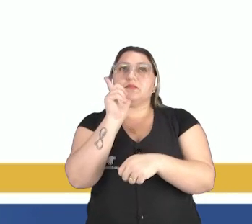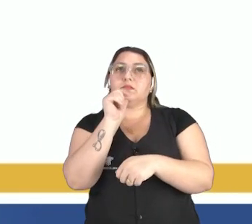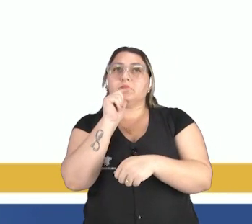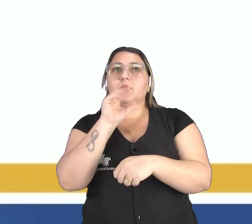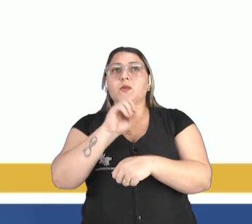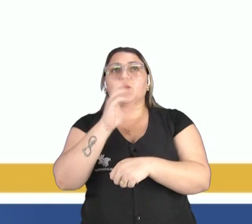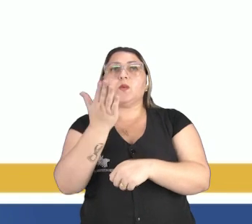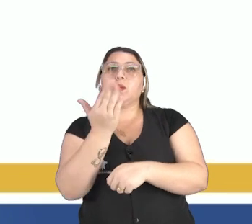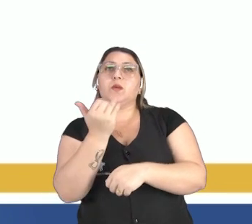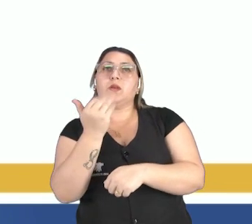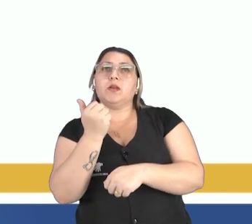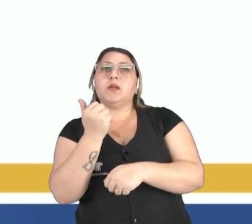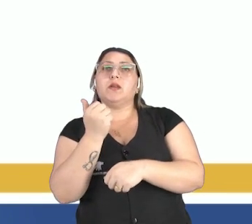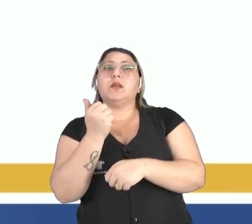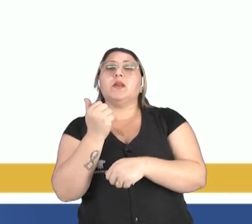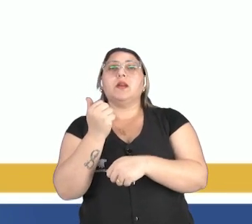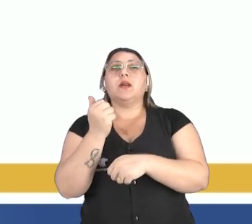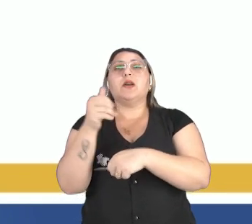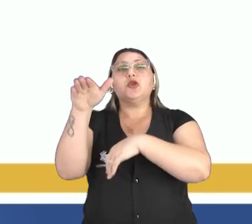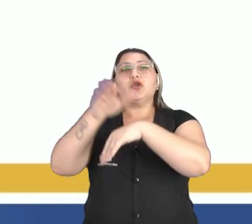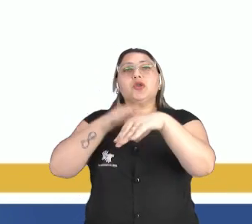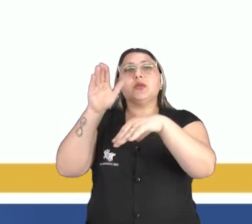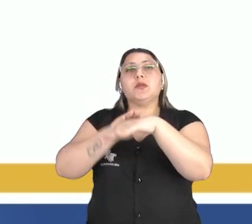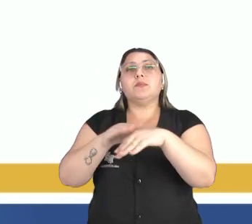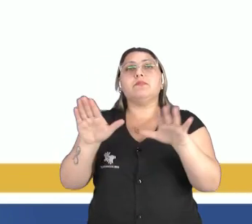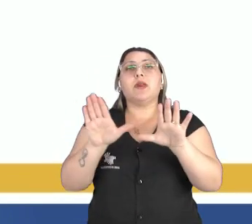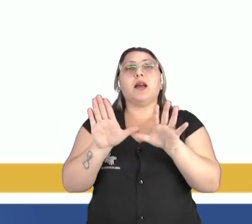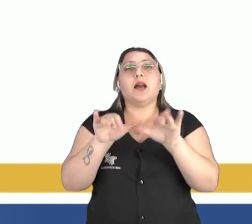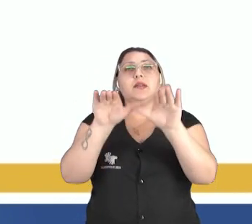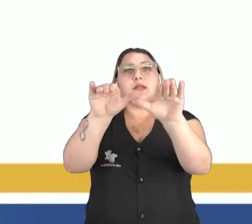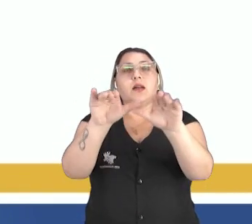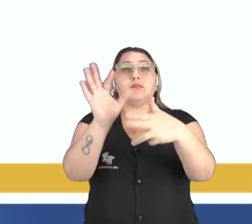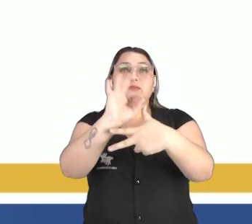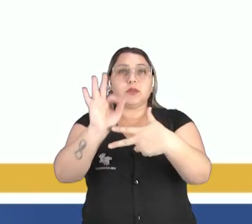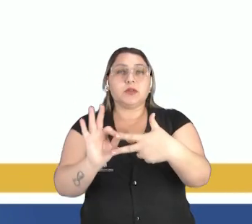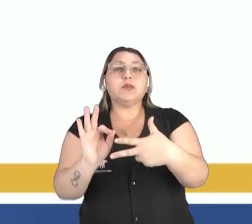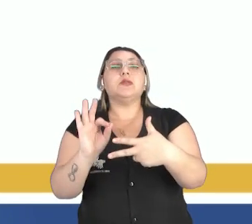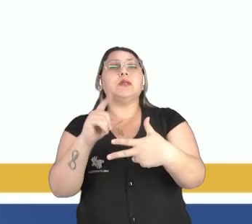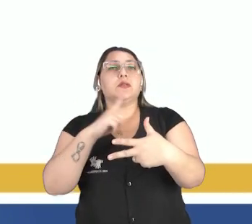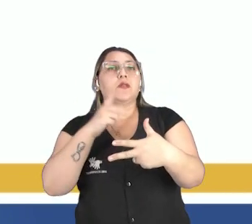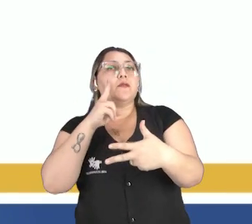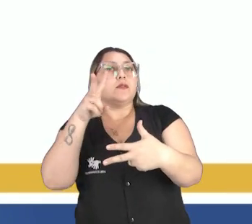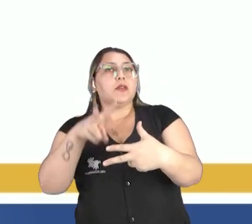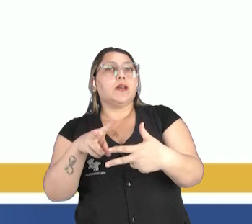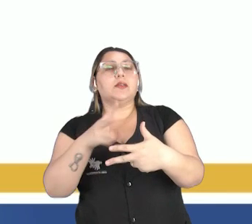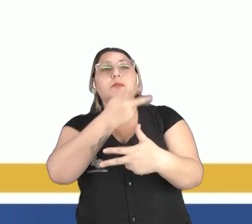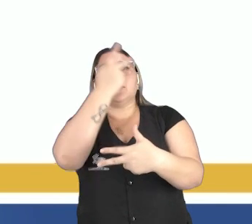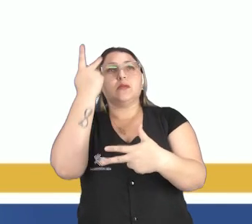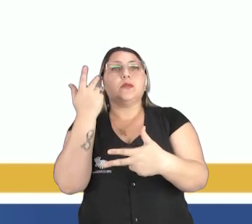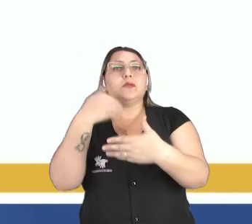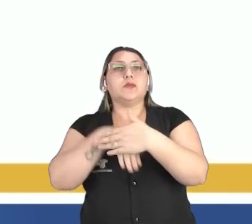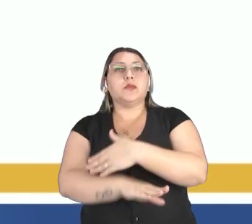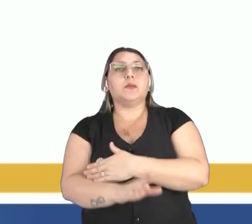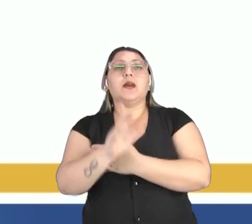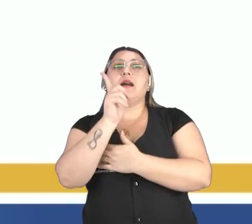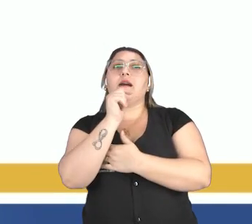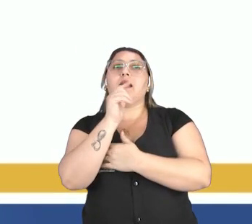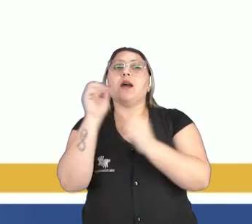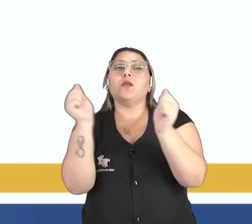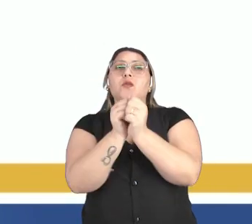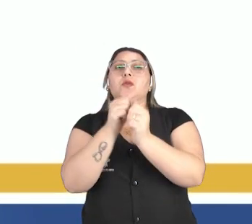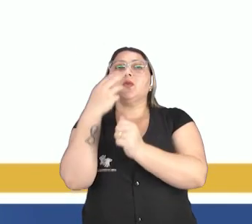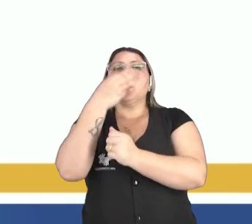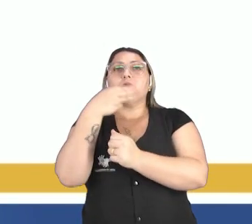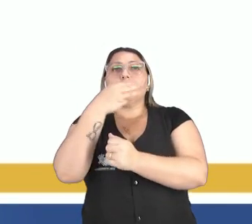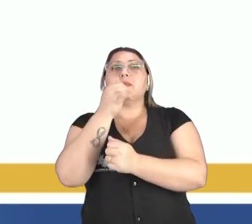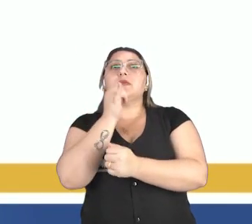água ou comida para atrair as aves. Questão Enem, tá, pessoal? E observá-las. Muitas pessoas costumam usar água com açúcar,